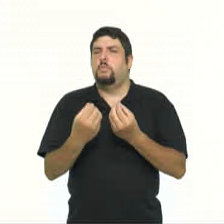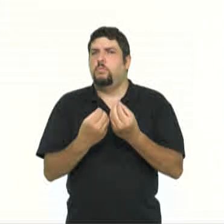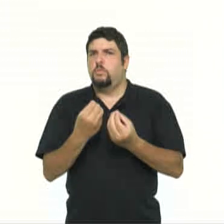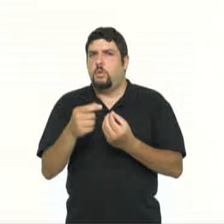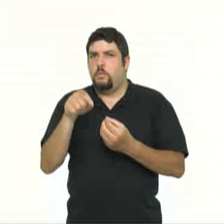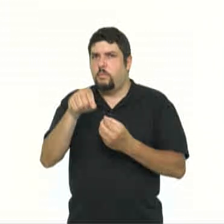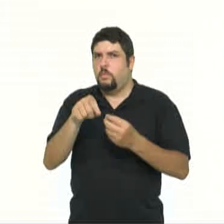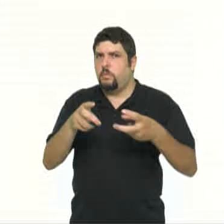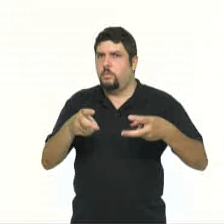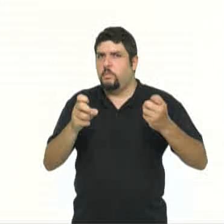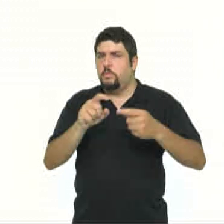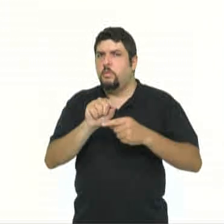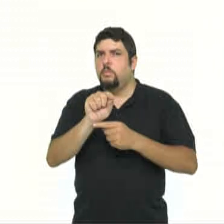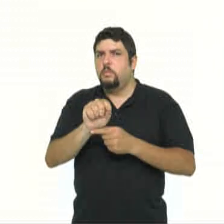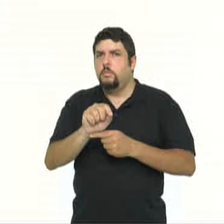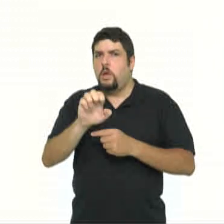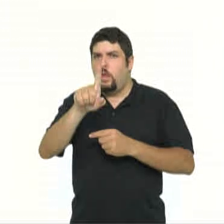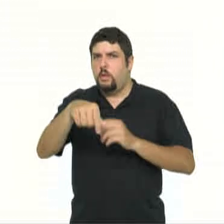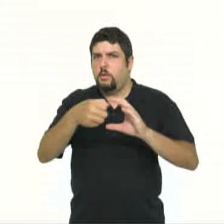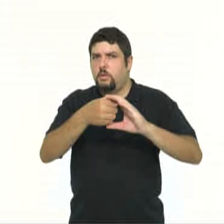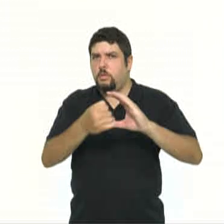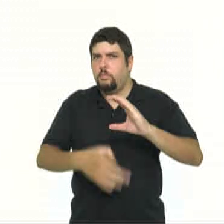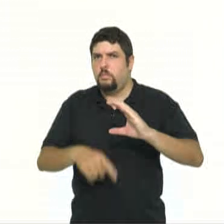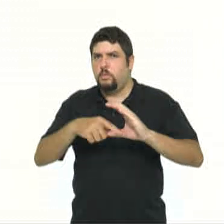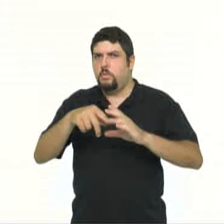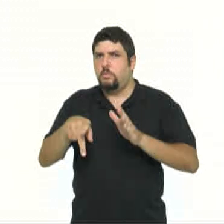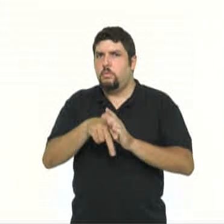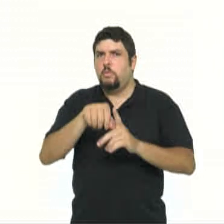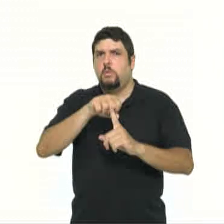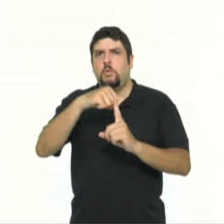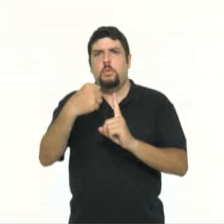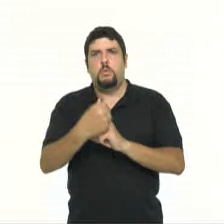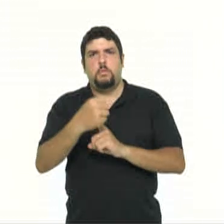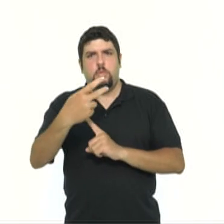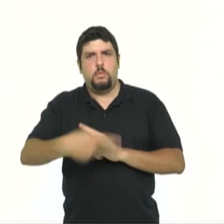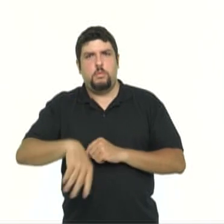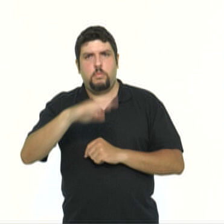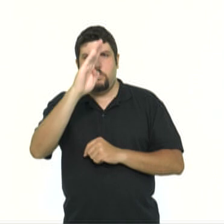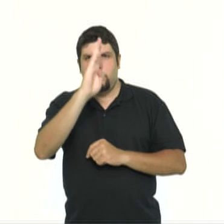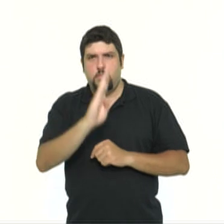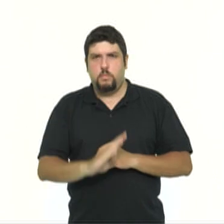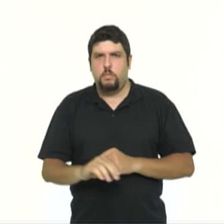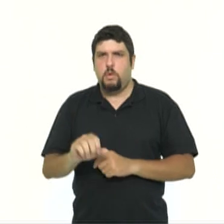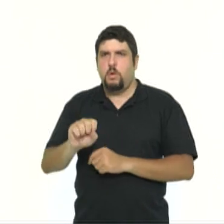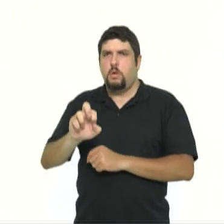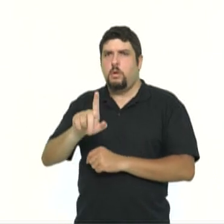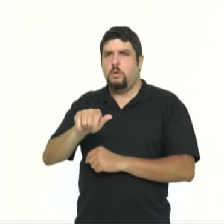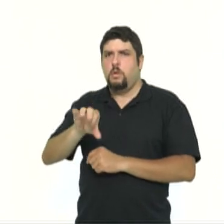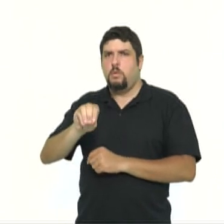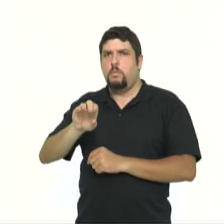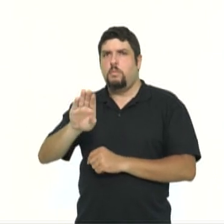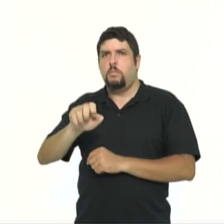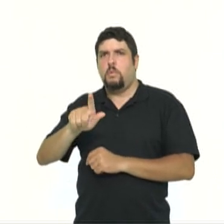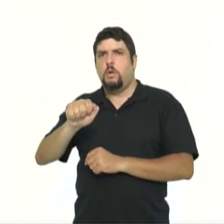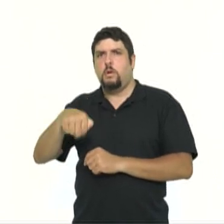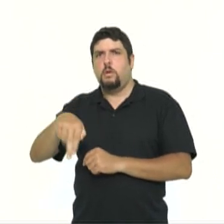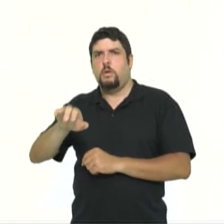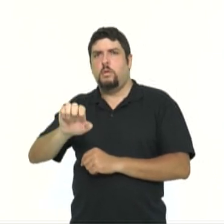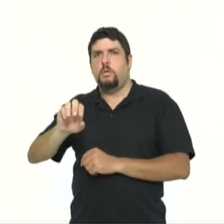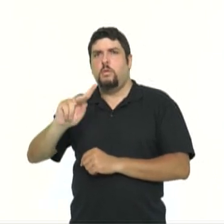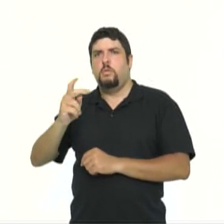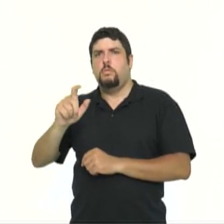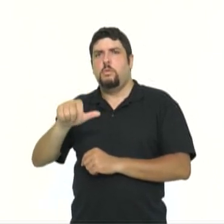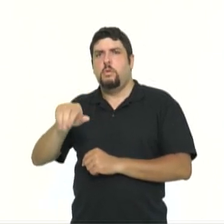evidenciada como uma característica da sociedade brasileira por Sérgio Buarque de Holanda no livro Raízes